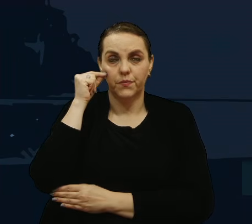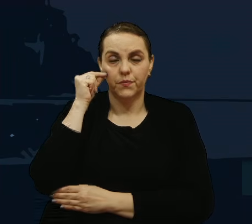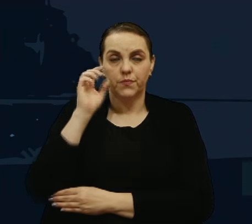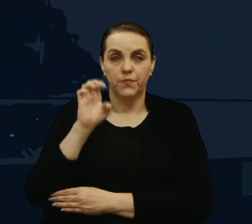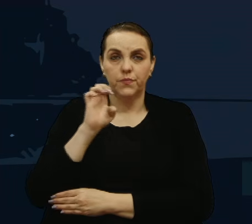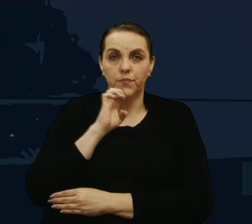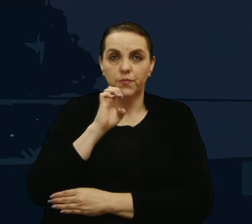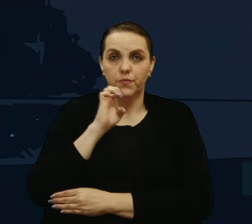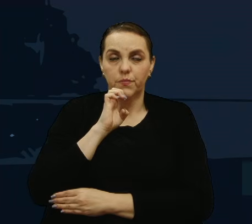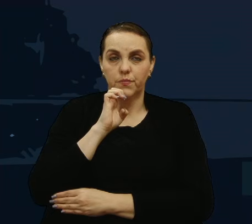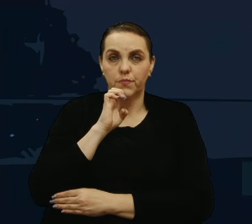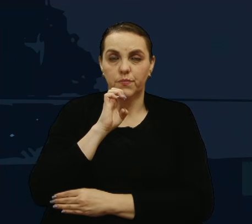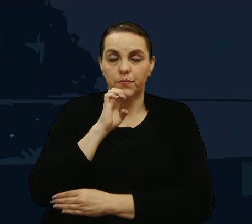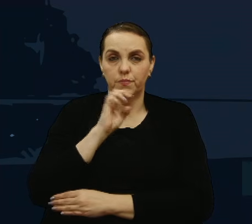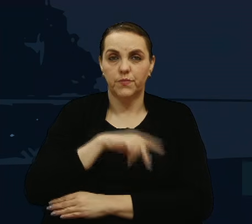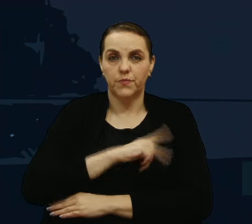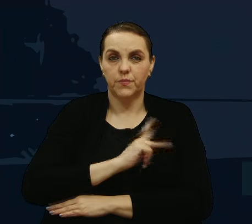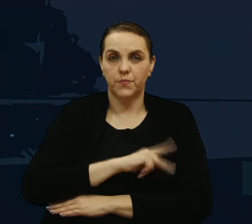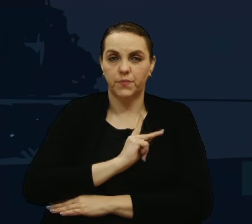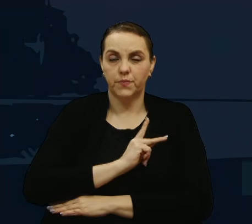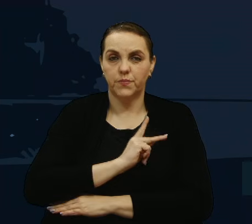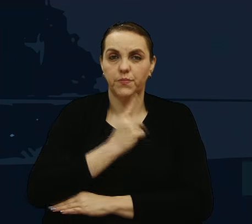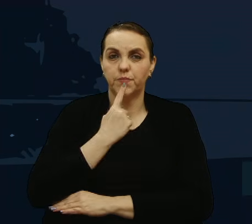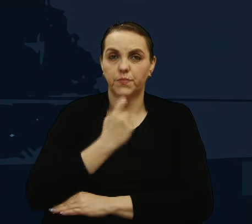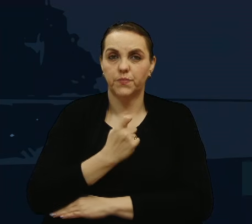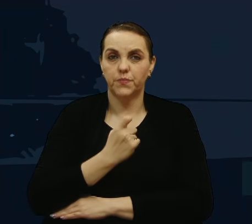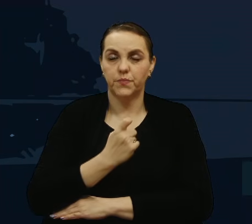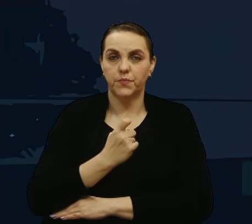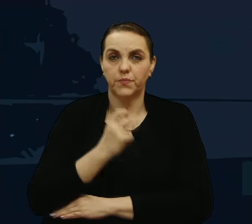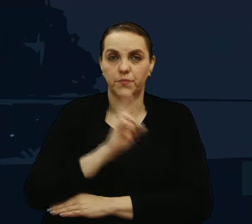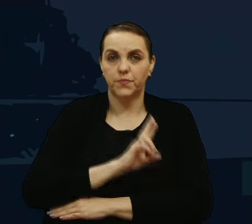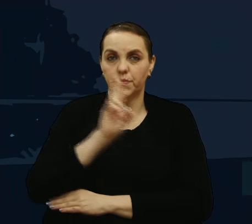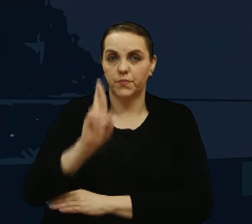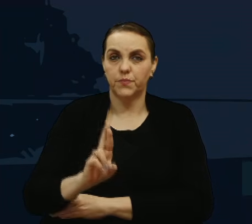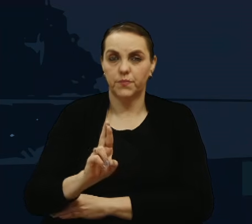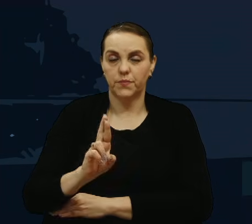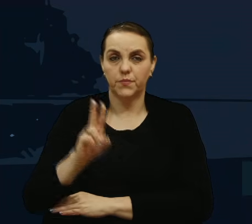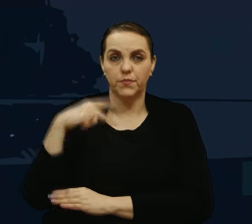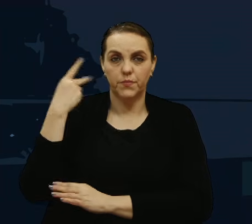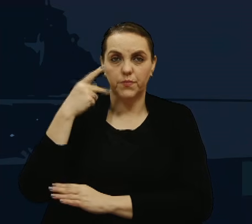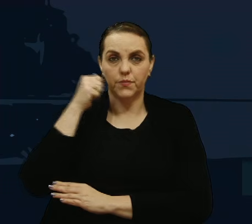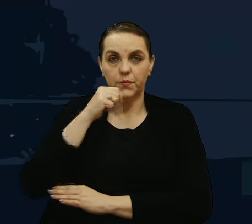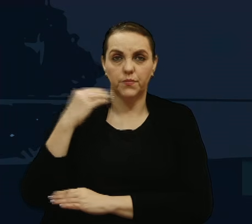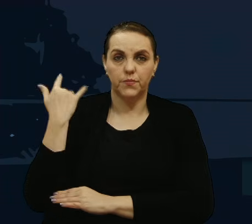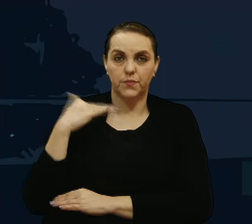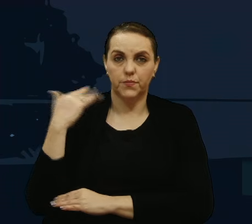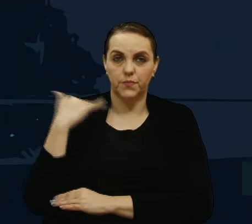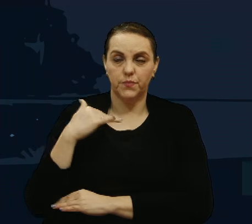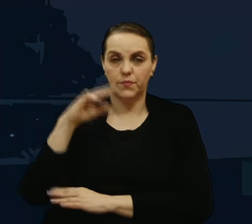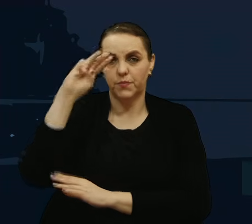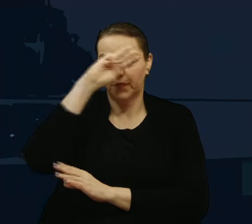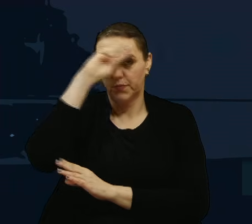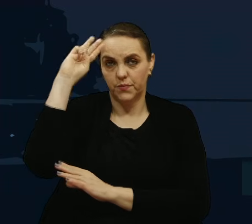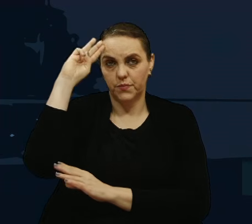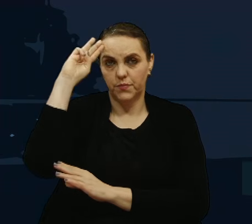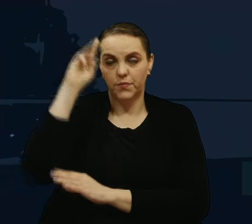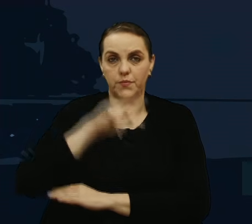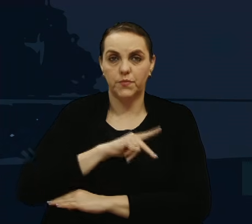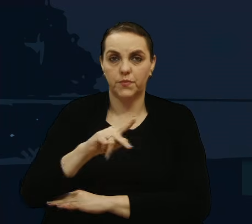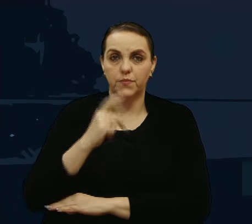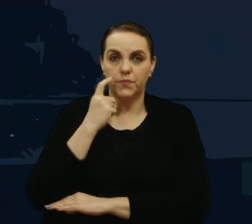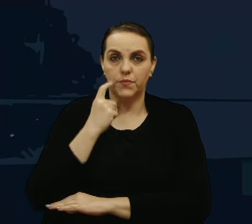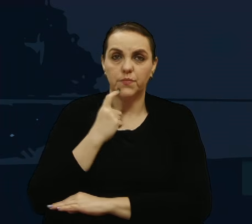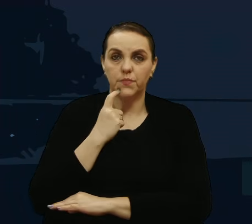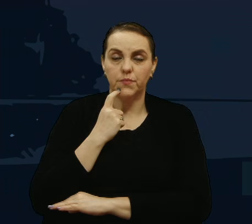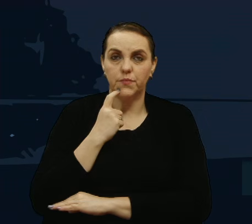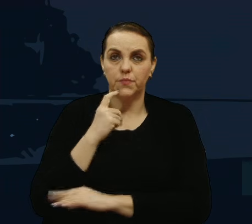Estela Balardim, Pedro Rodrigues, Rose Frigieri, em representação a vereadora Andressa Marques, Juliano Valinho, o presidente Wagner